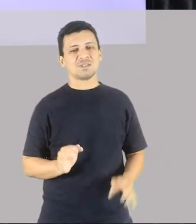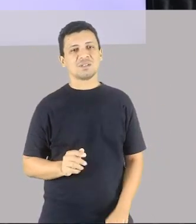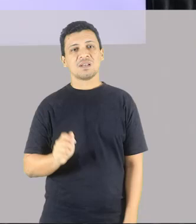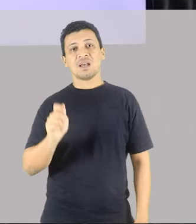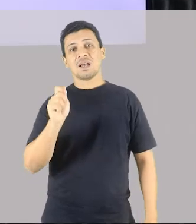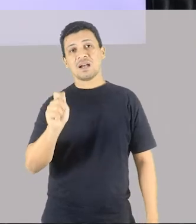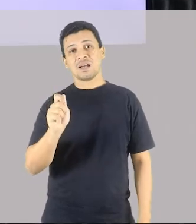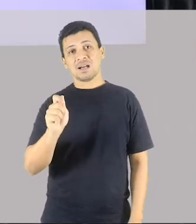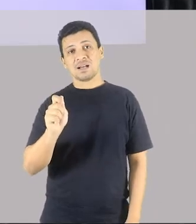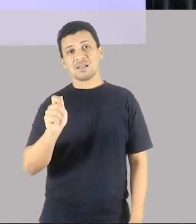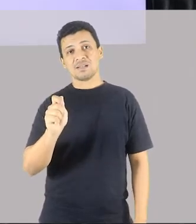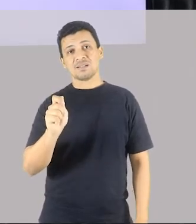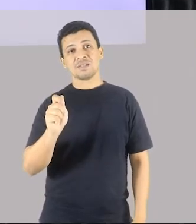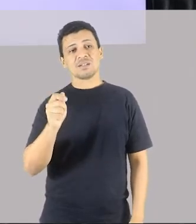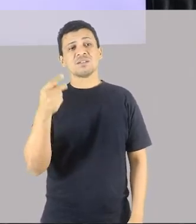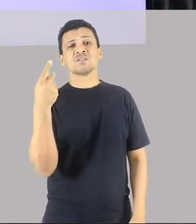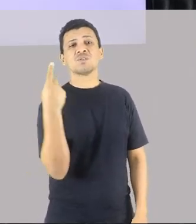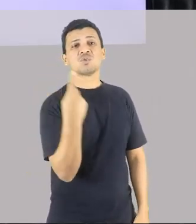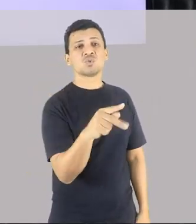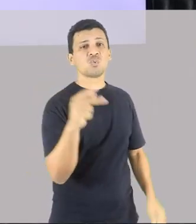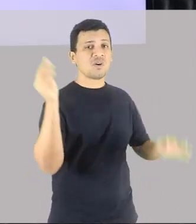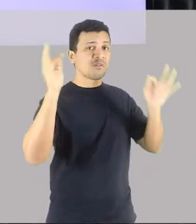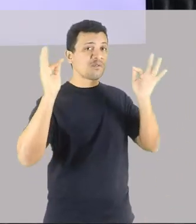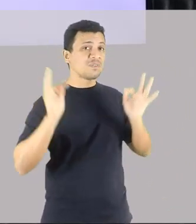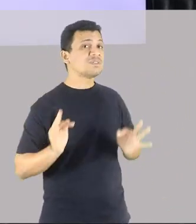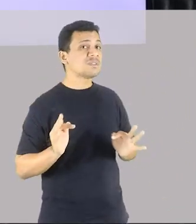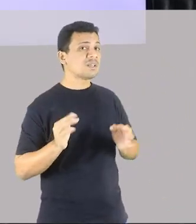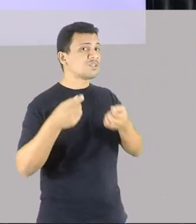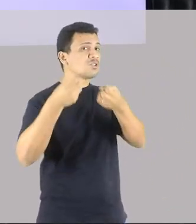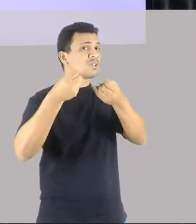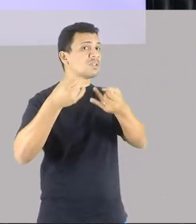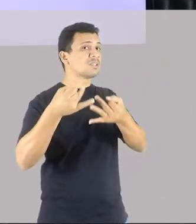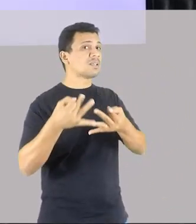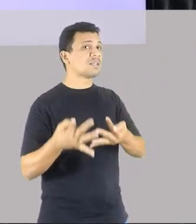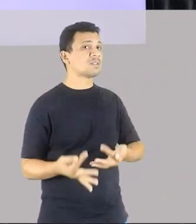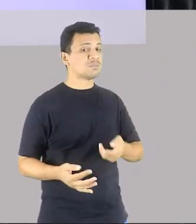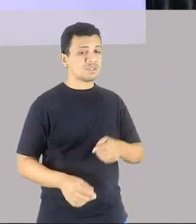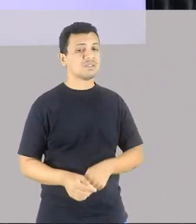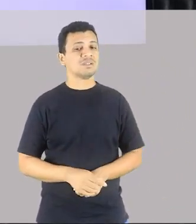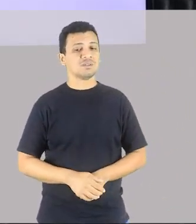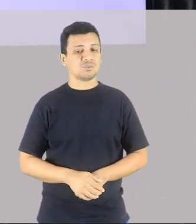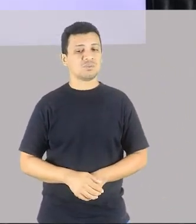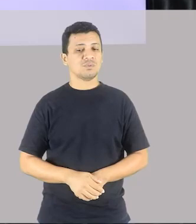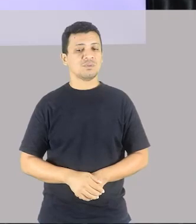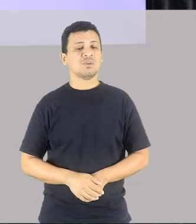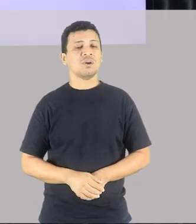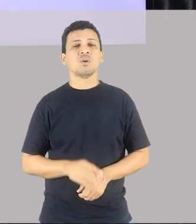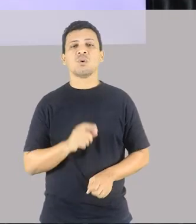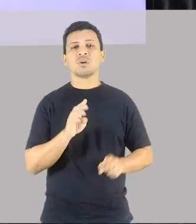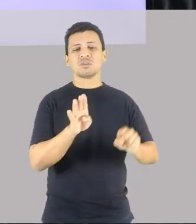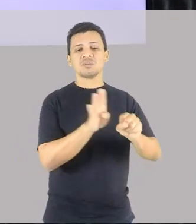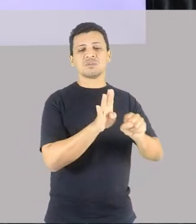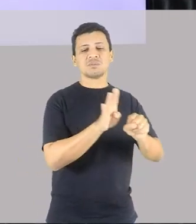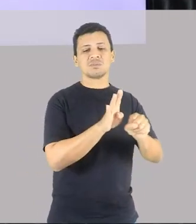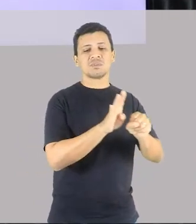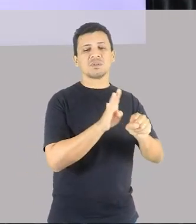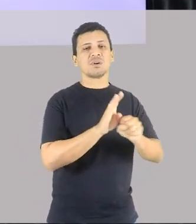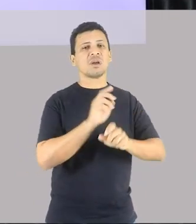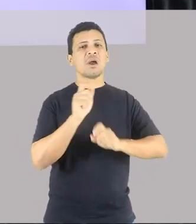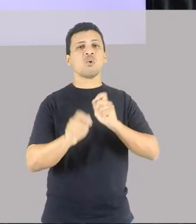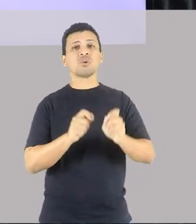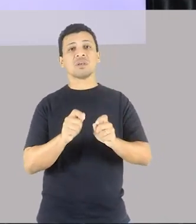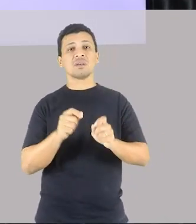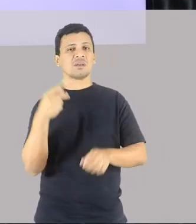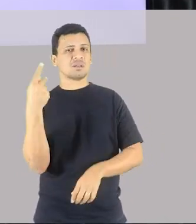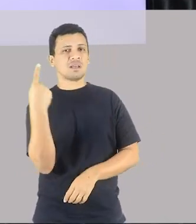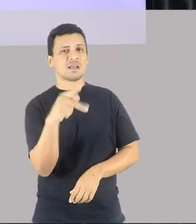clara, ele está explicando, né, essa coisa aí, esse termo, né, esse substantivo, desejo só uma coisa, o quê?